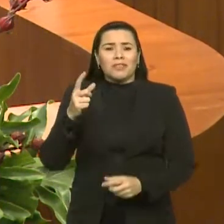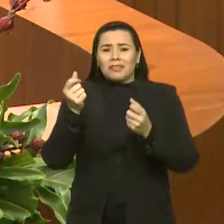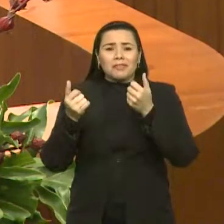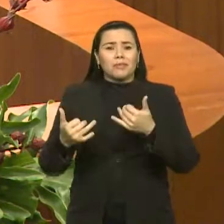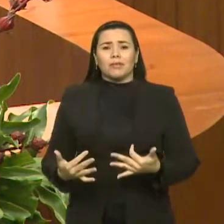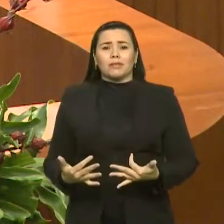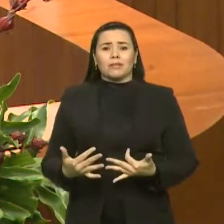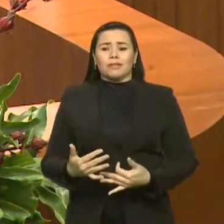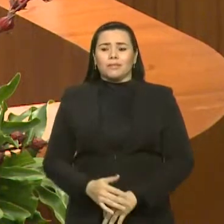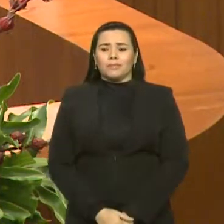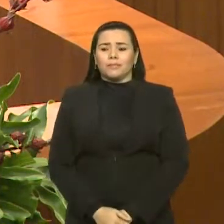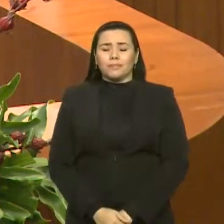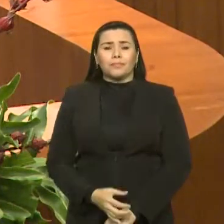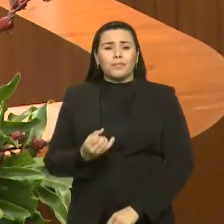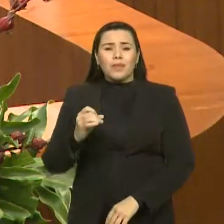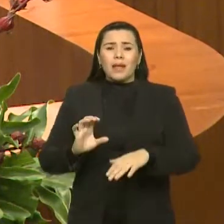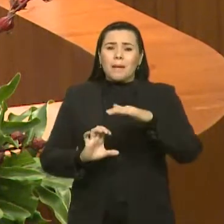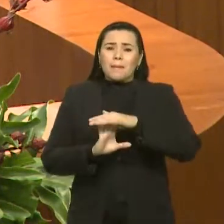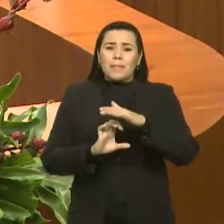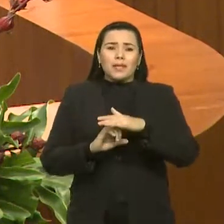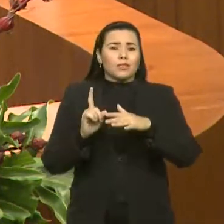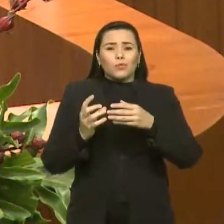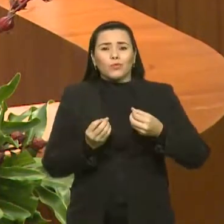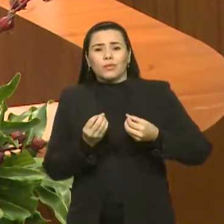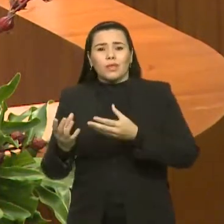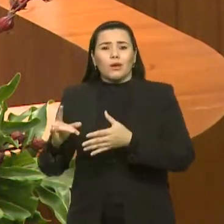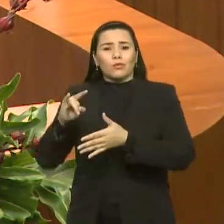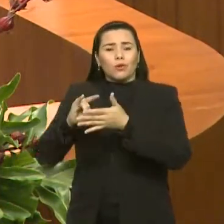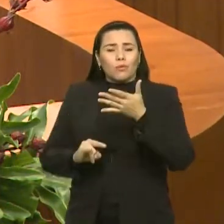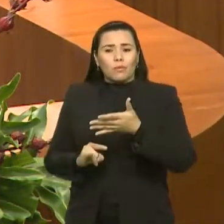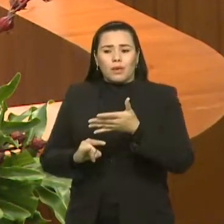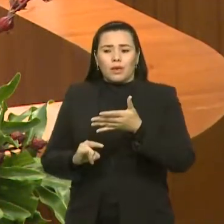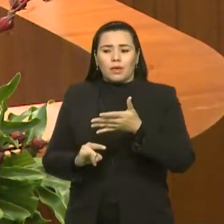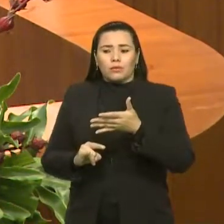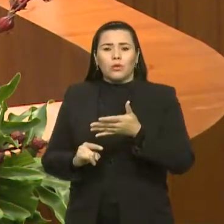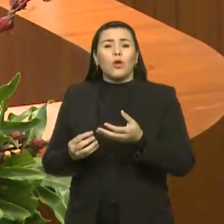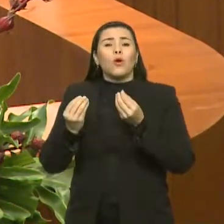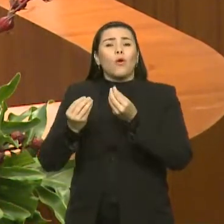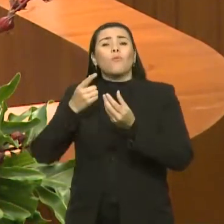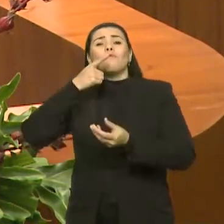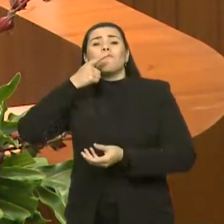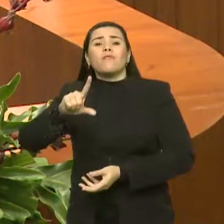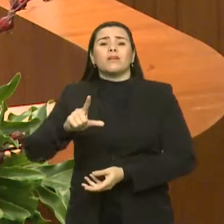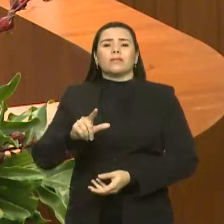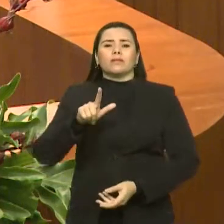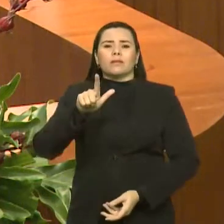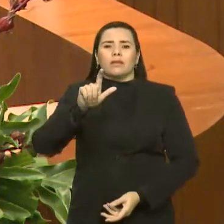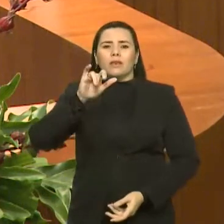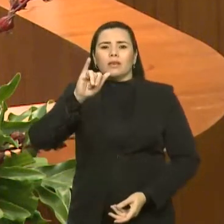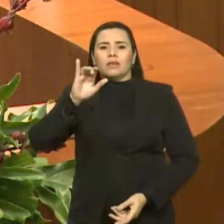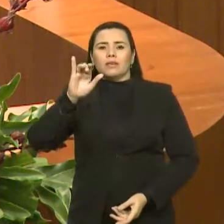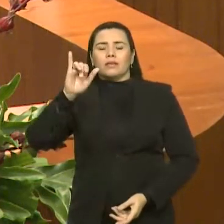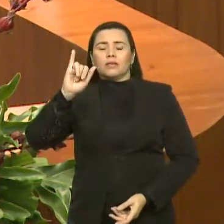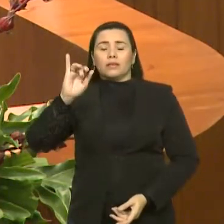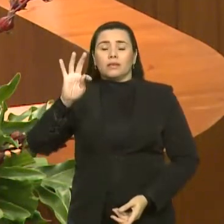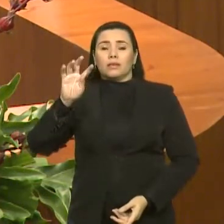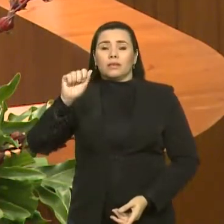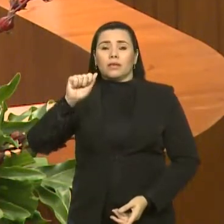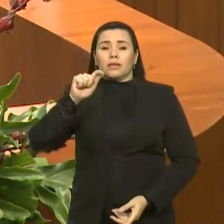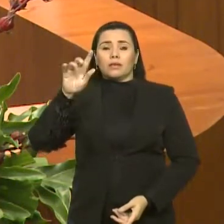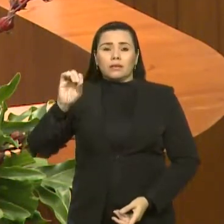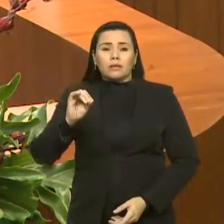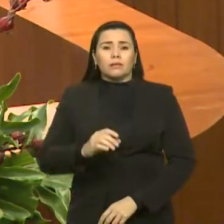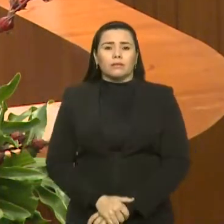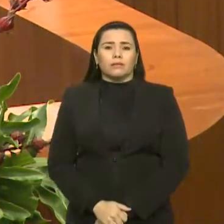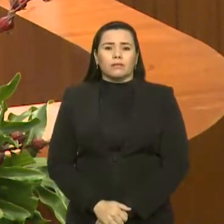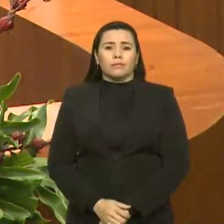Se uma empresa não apresenta os documentos necessários, como é que ela vai participar do processo